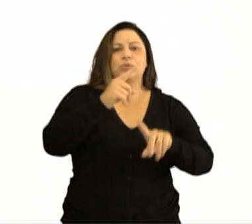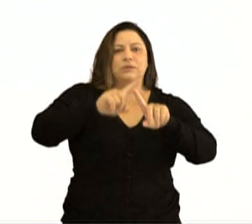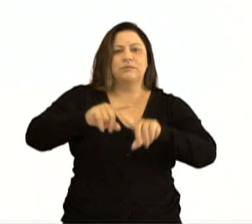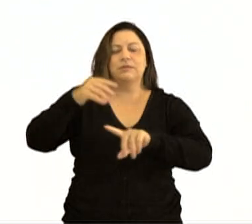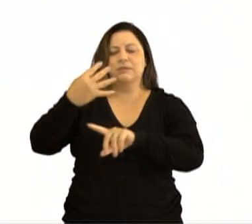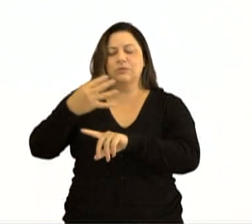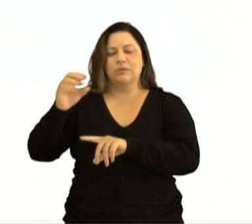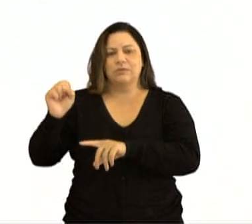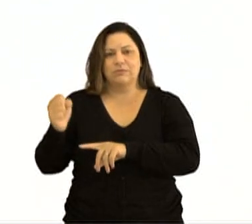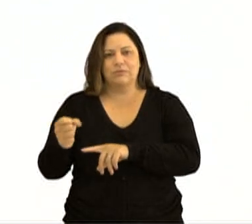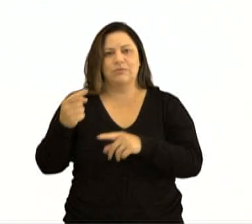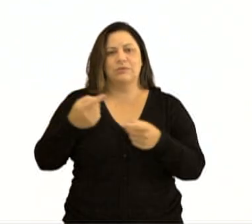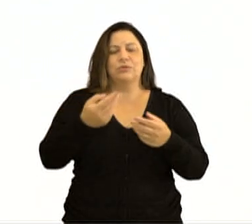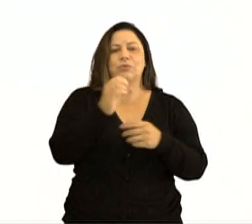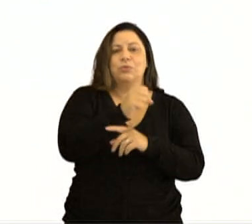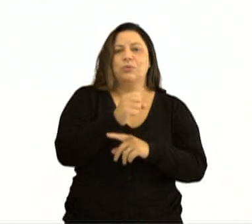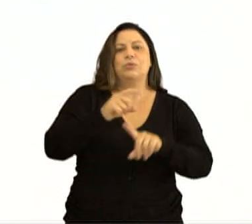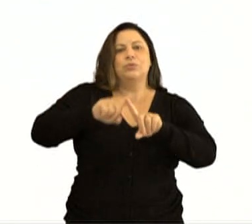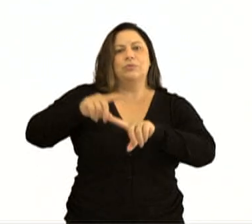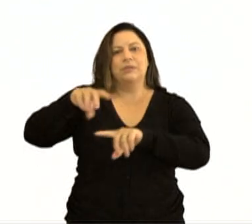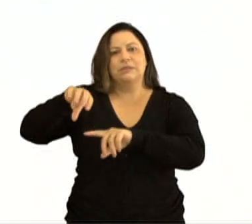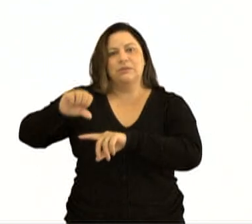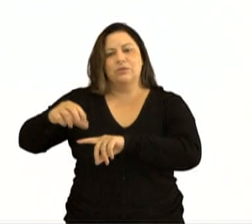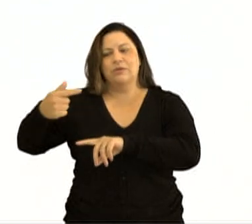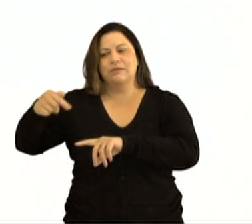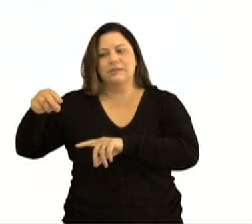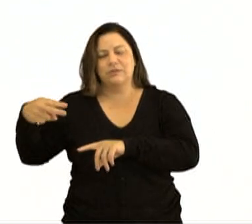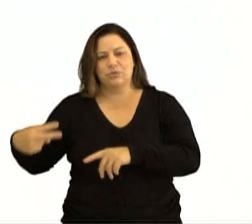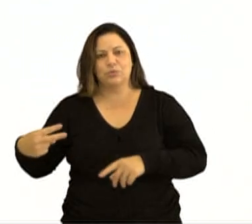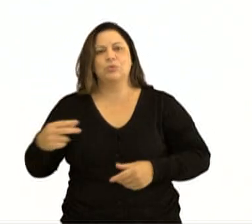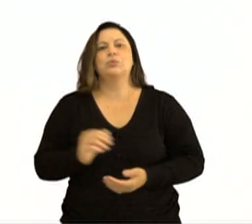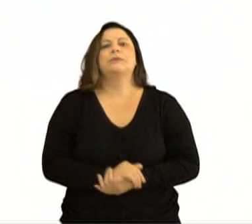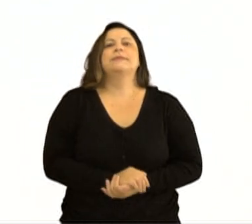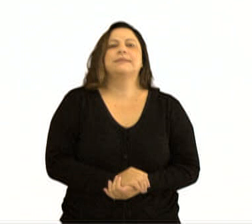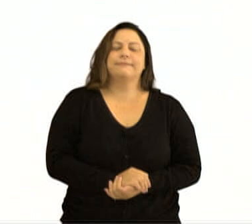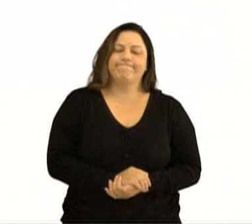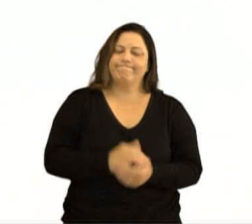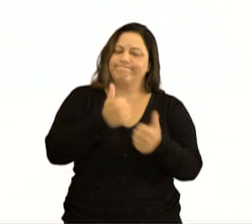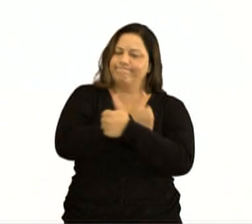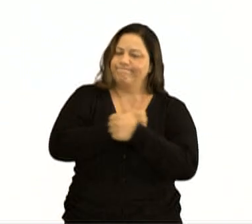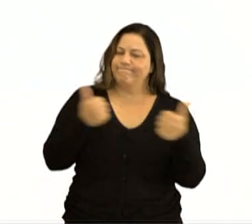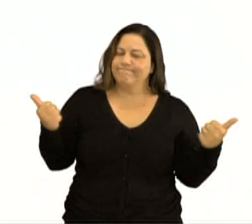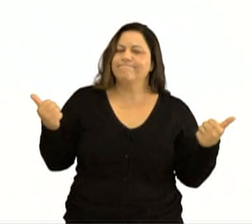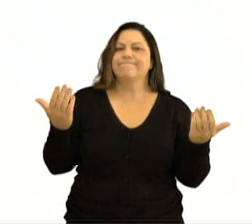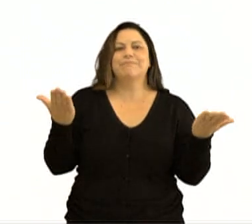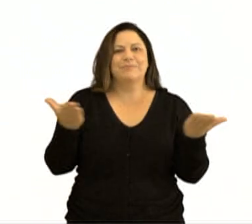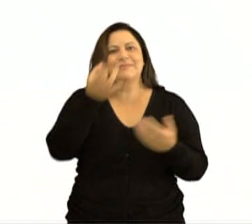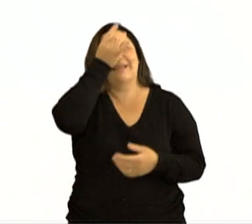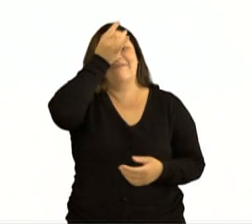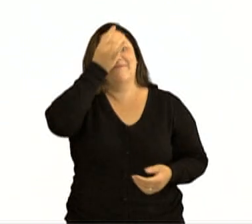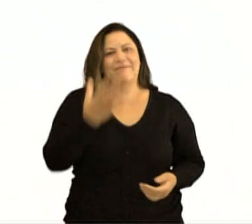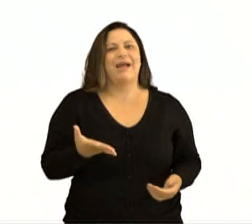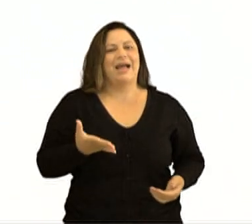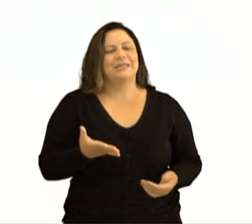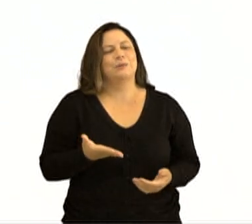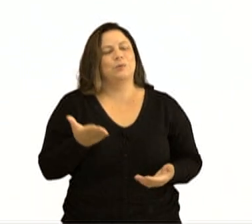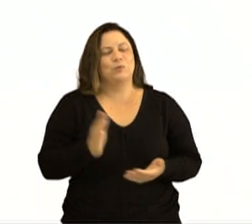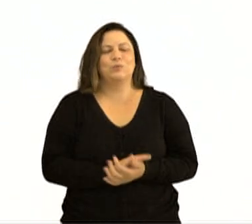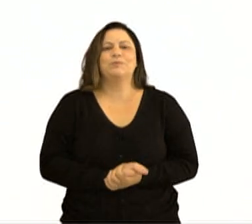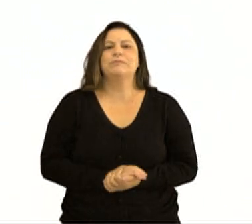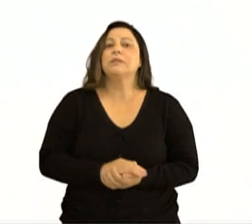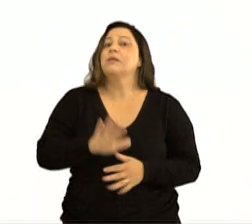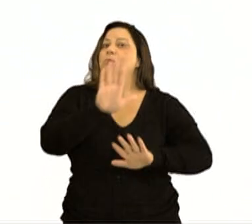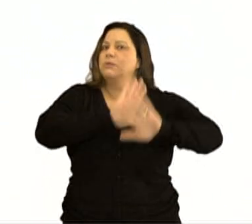8, 8 vezes 9, 72 centímetros quadrados. Moleza, fácil. A única coisa que eu sempre digo, gente,